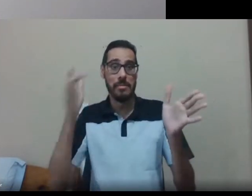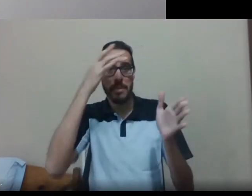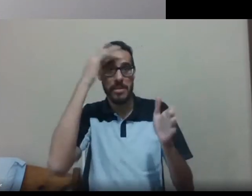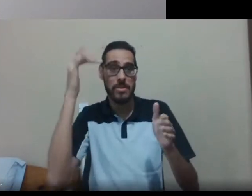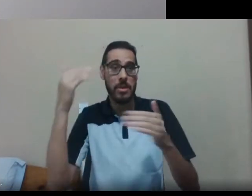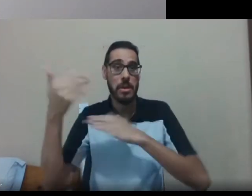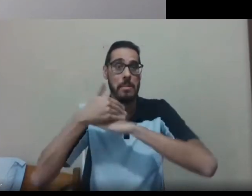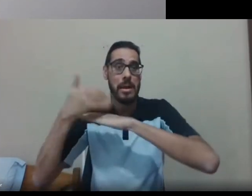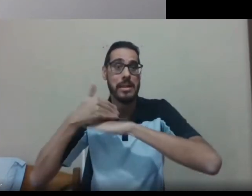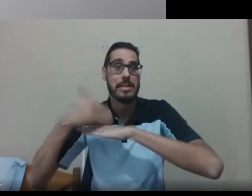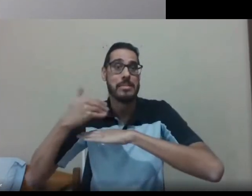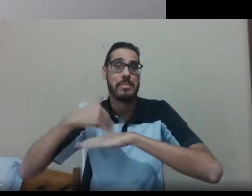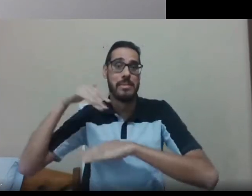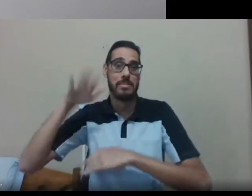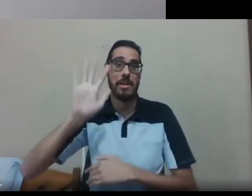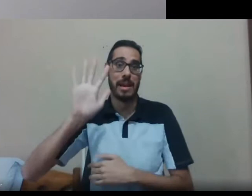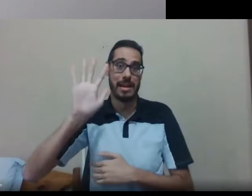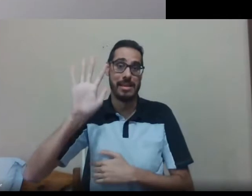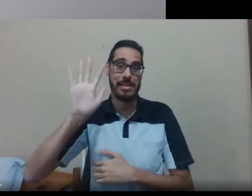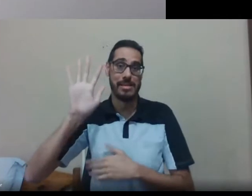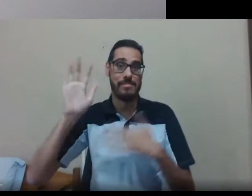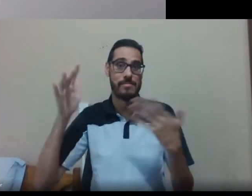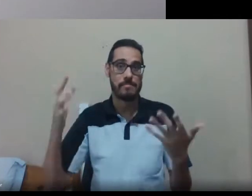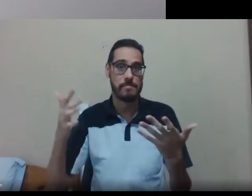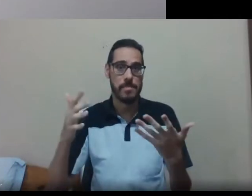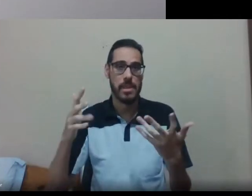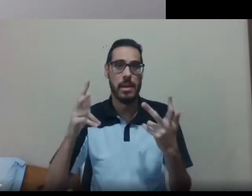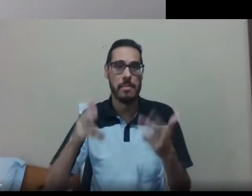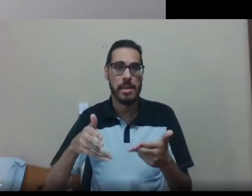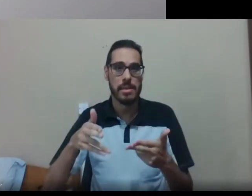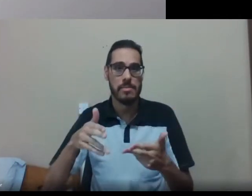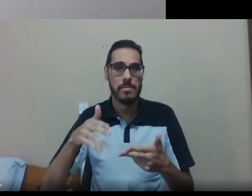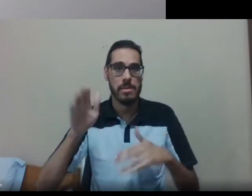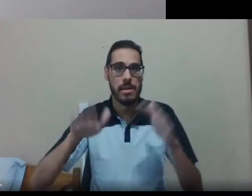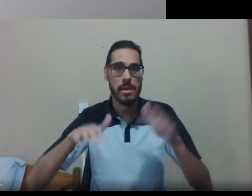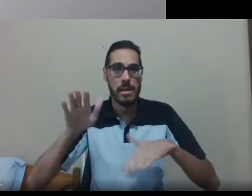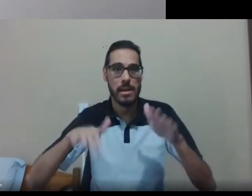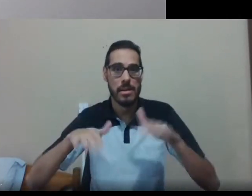interagir, né, da forma como vocês que estão aqui poderão. Tá bom?